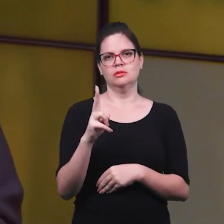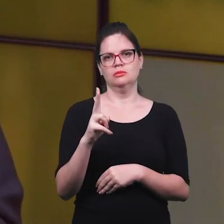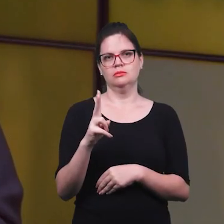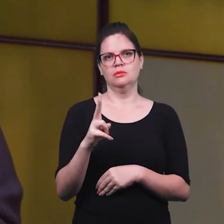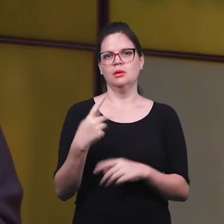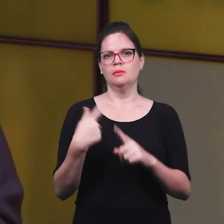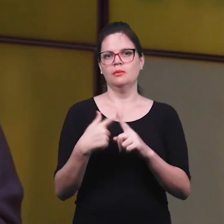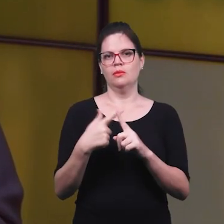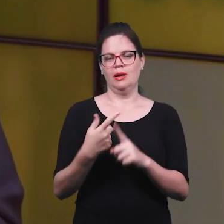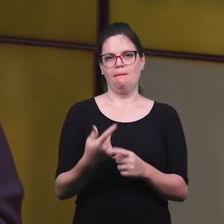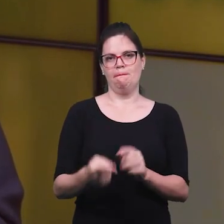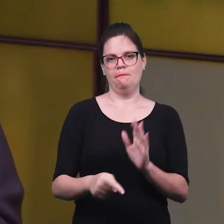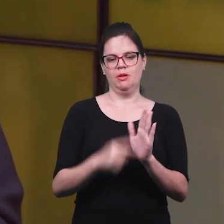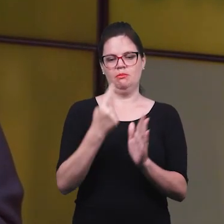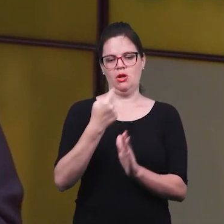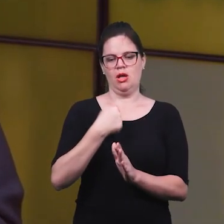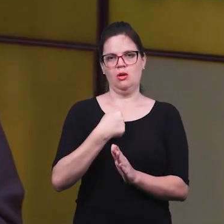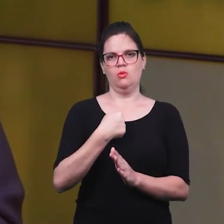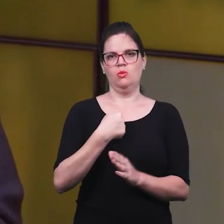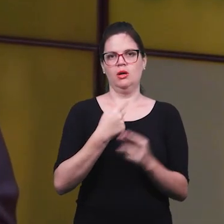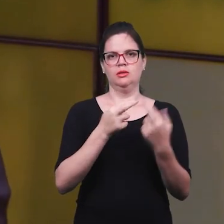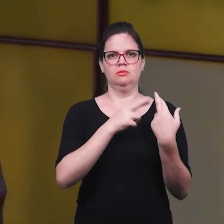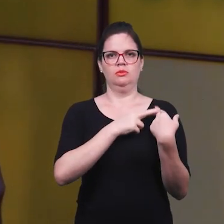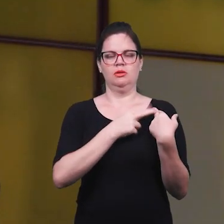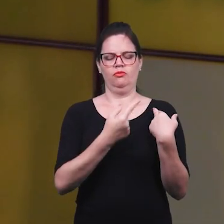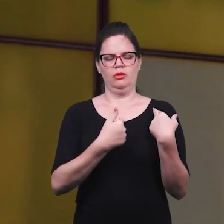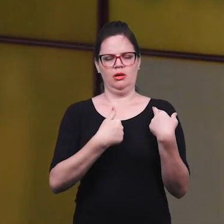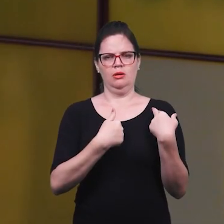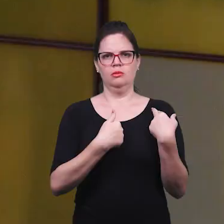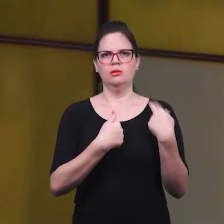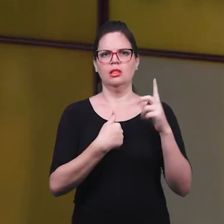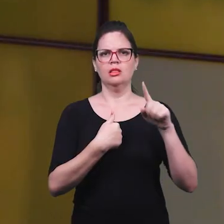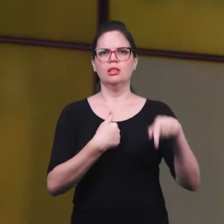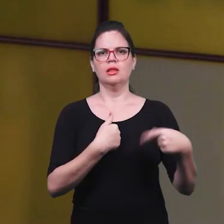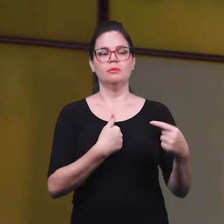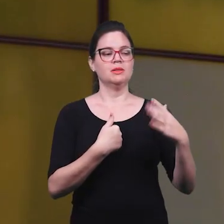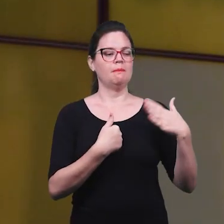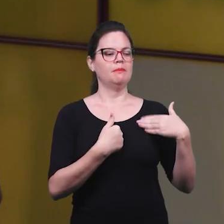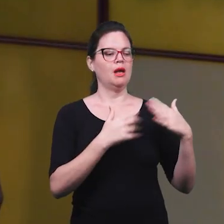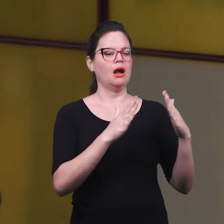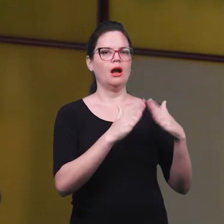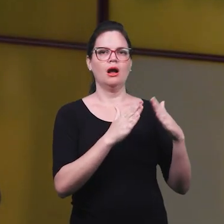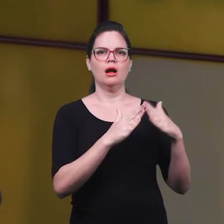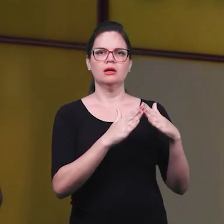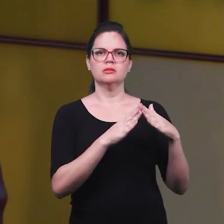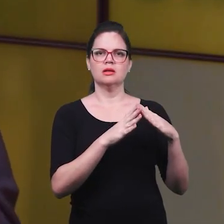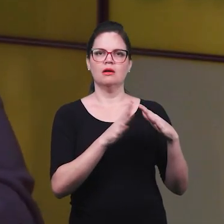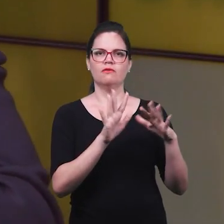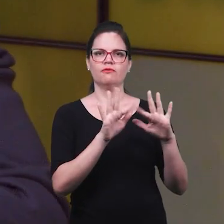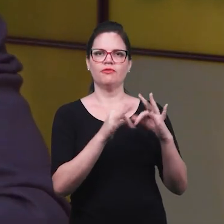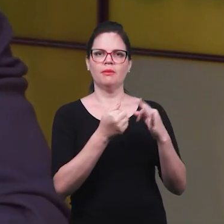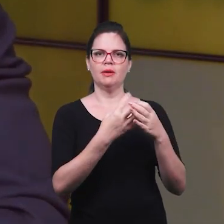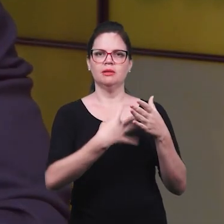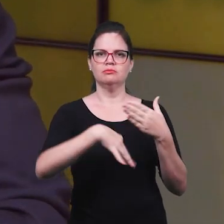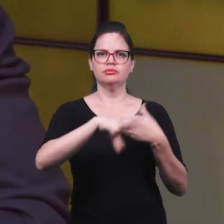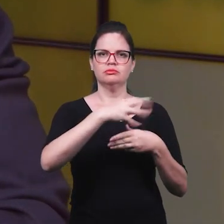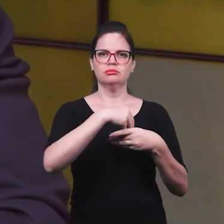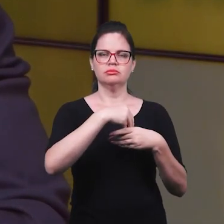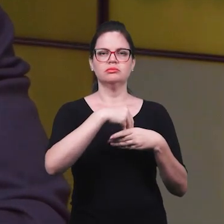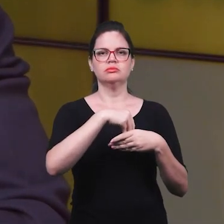a responsabilidade de eu, e depois ele diz a minha casa. Por quê? Porque tudo que eu